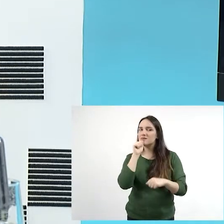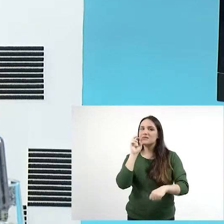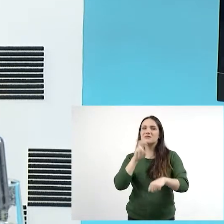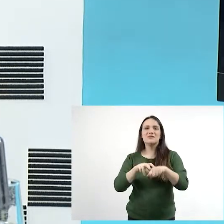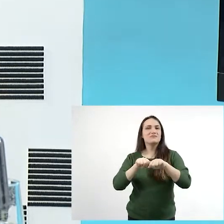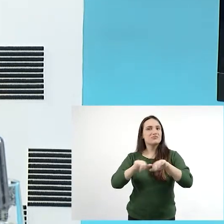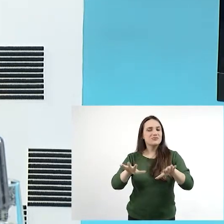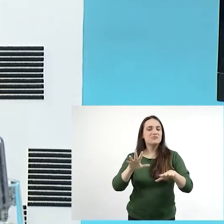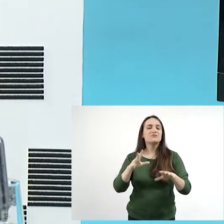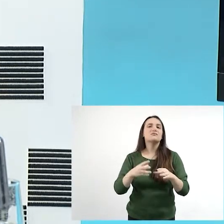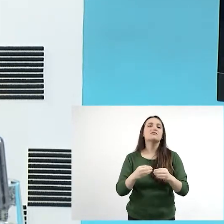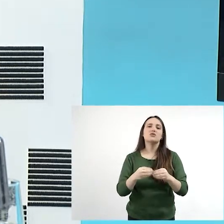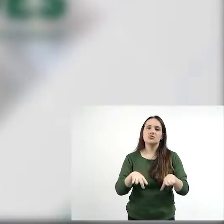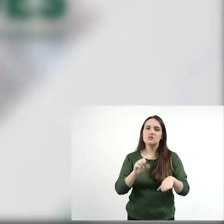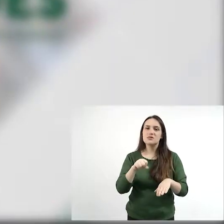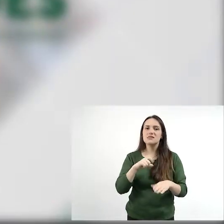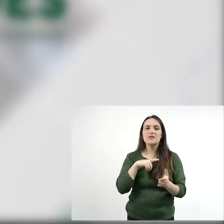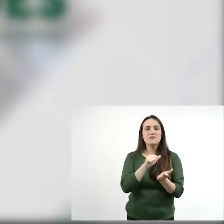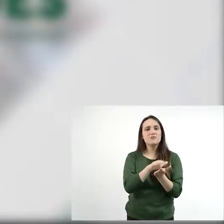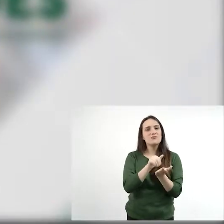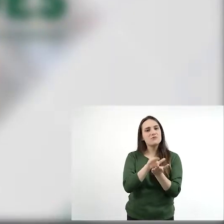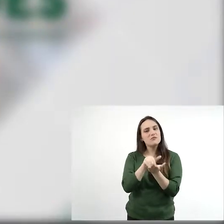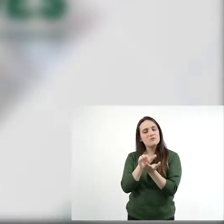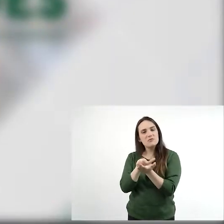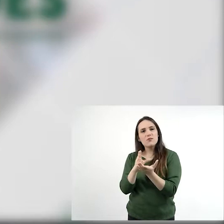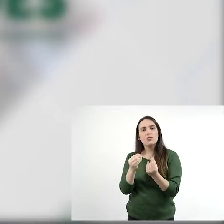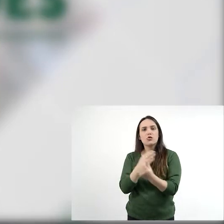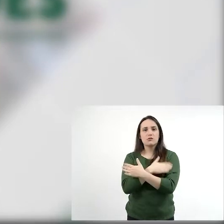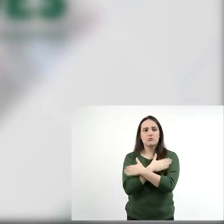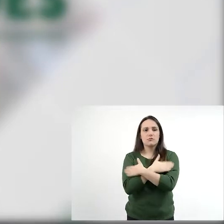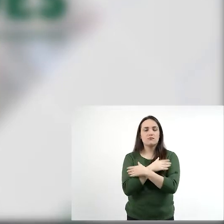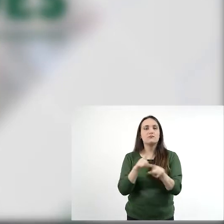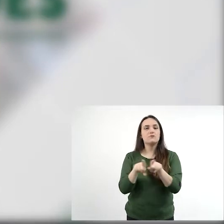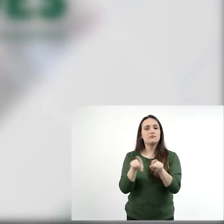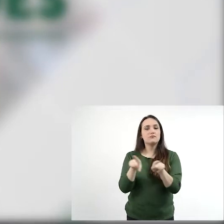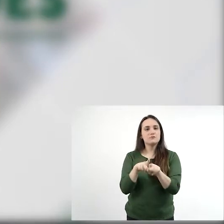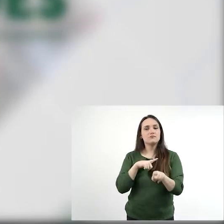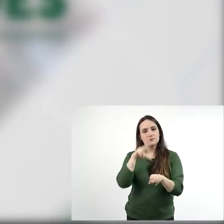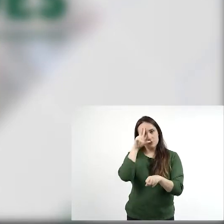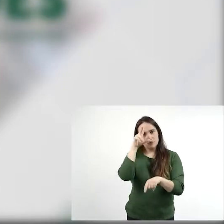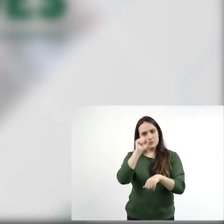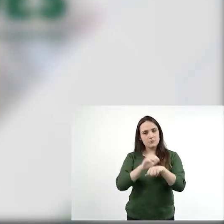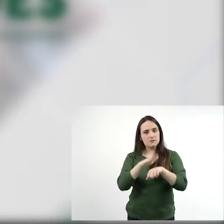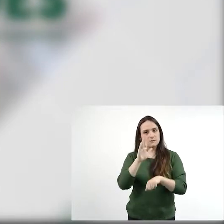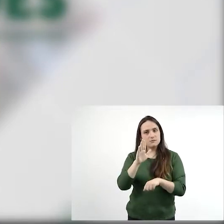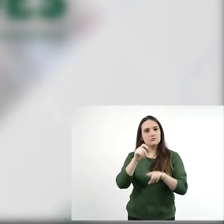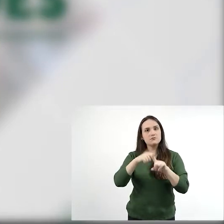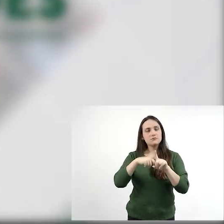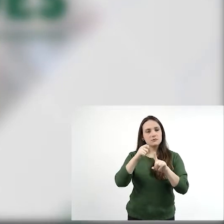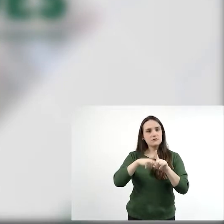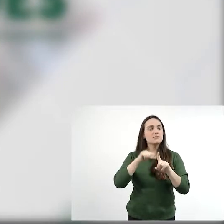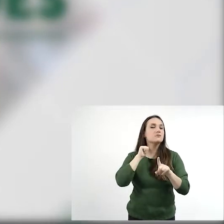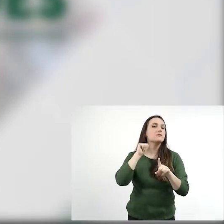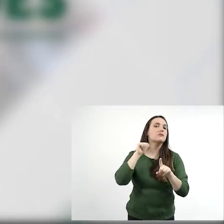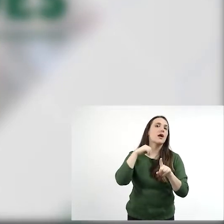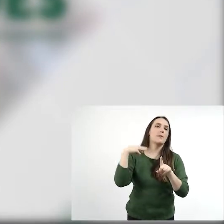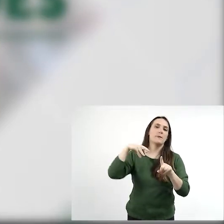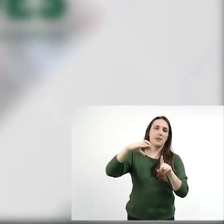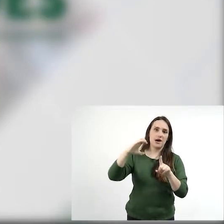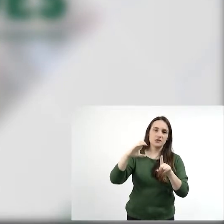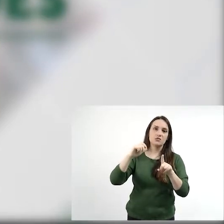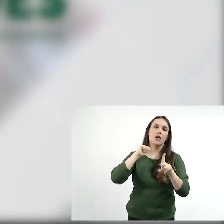Nós tivemos demissões durante o mês de março, tivemos a intensificação dessas demissões no mês de abril e também em